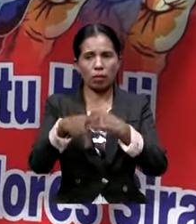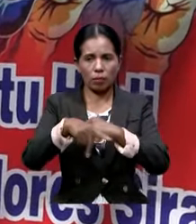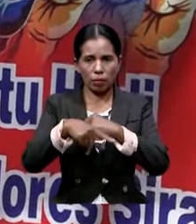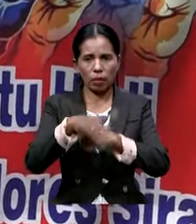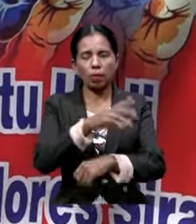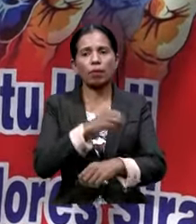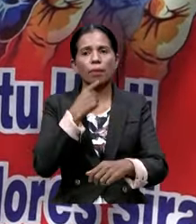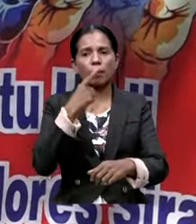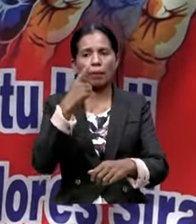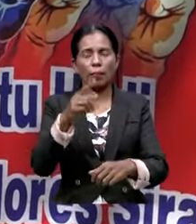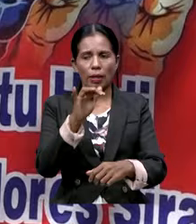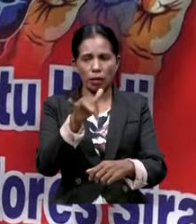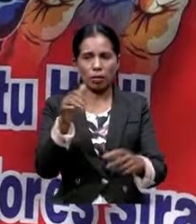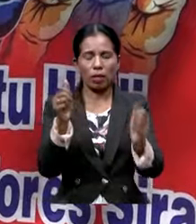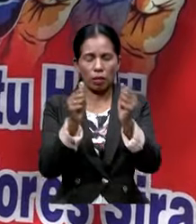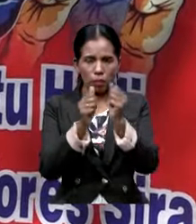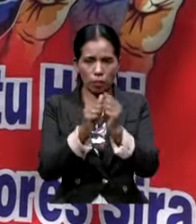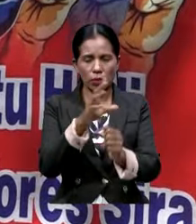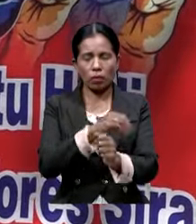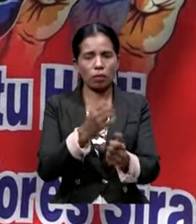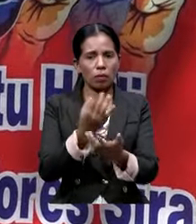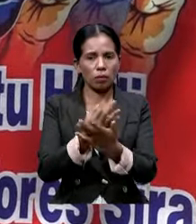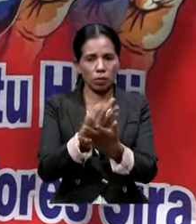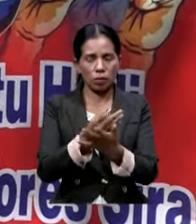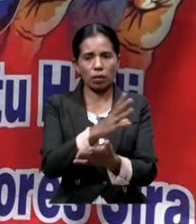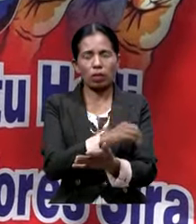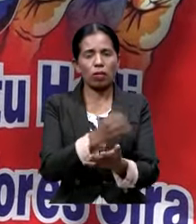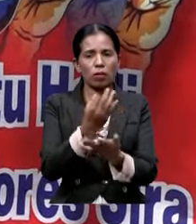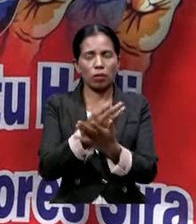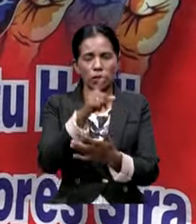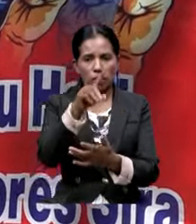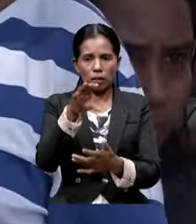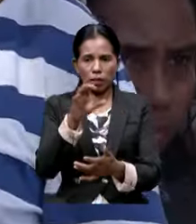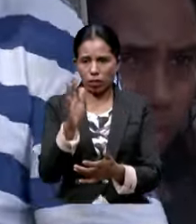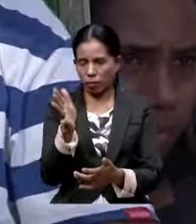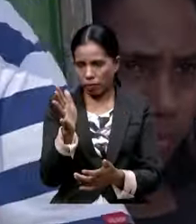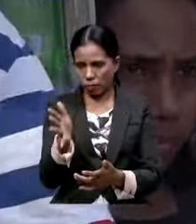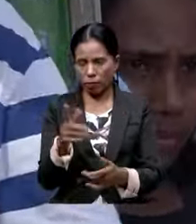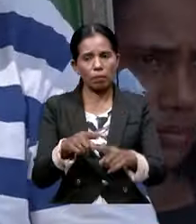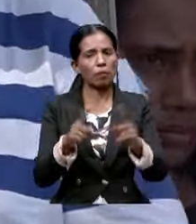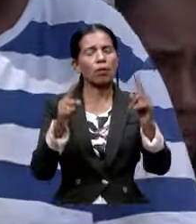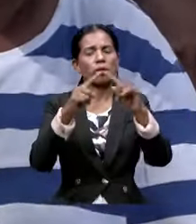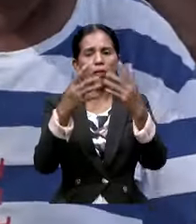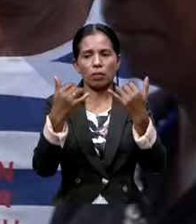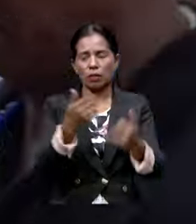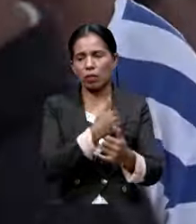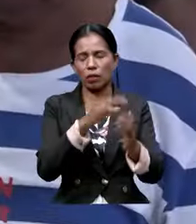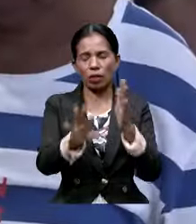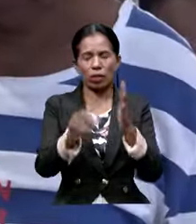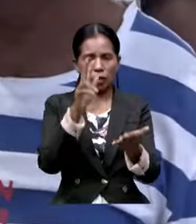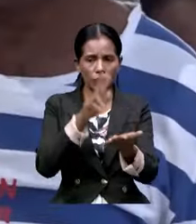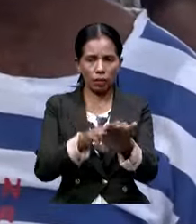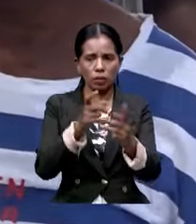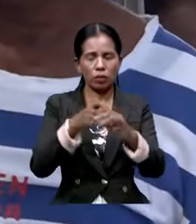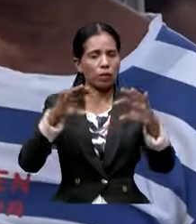sindikato trabalhador concorda ona salário mínimo ba trabalhador sira ho montante dólar atu sira lima nulu mai be to horas ne se da ketan aprovasaun si